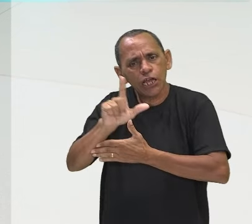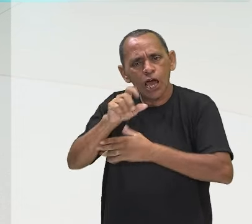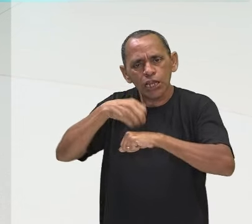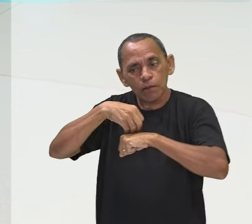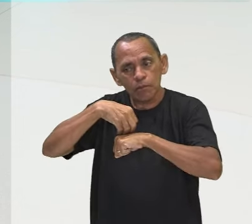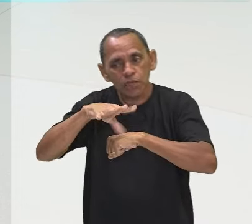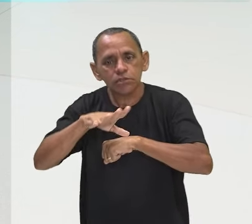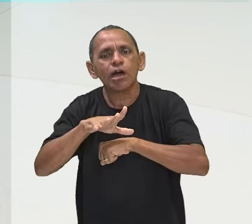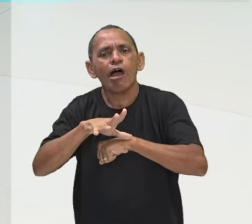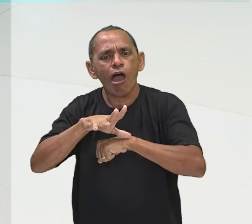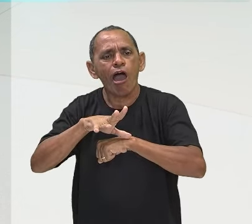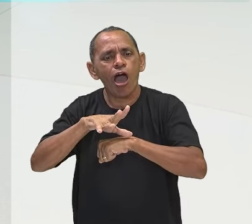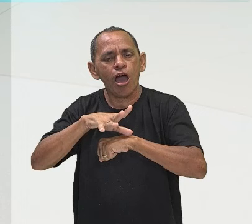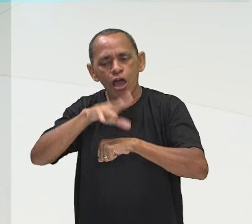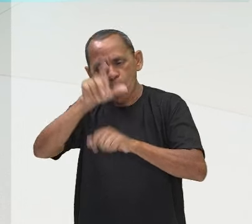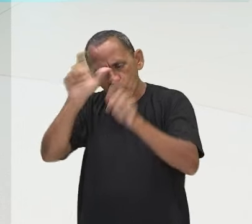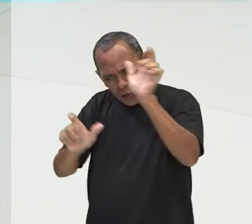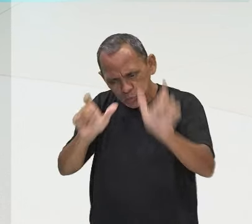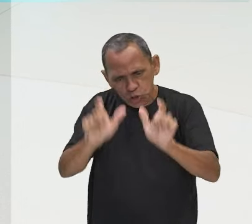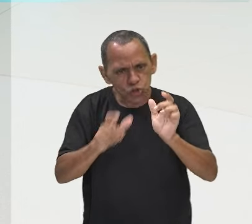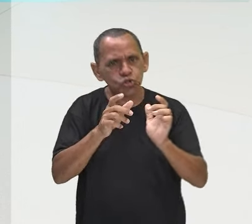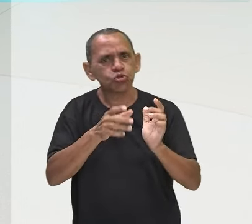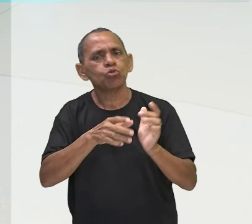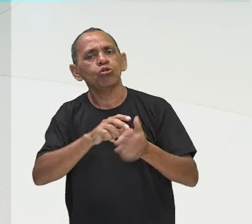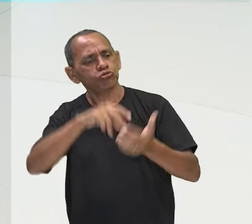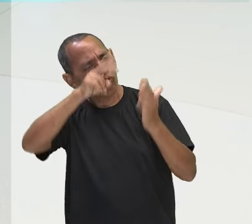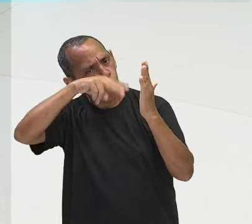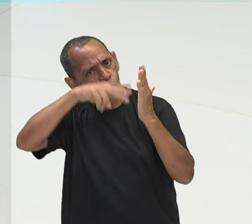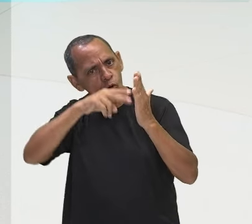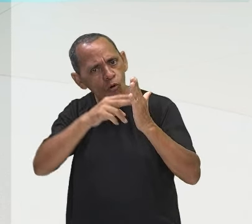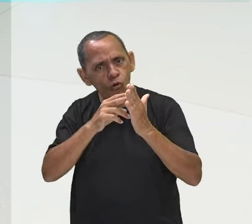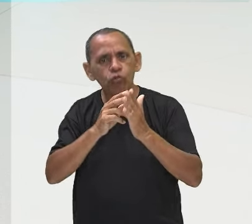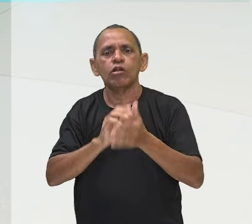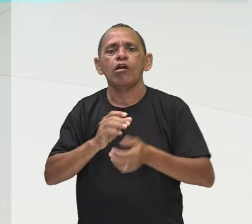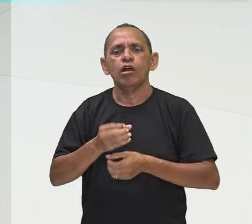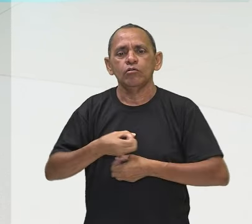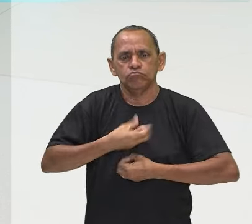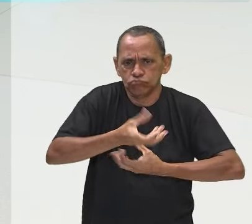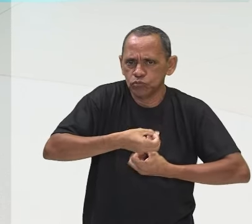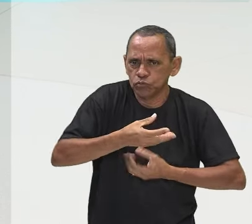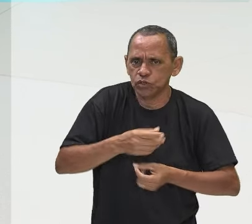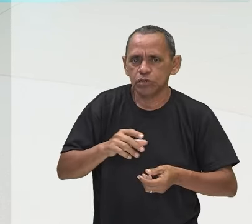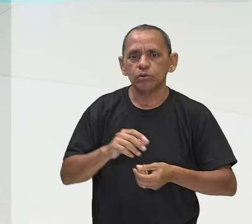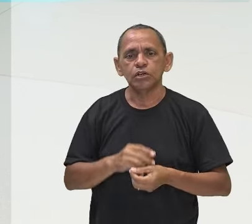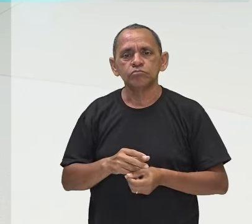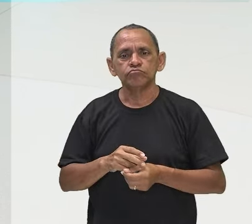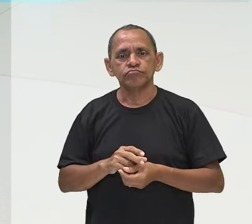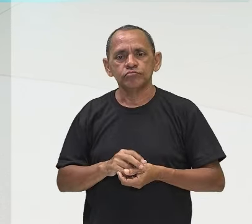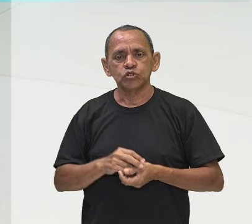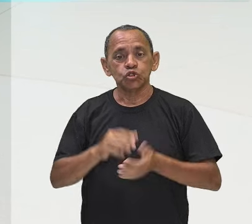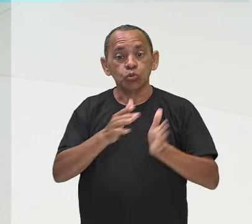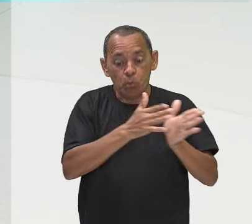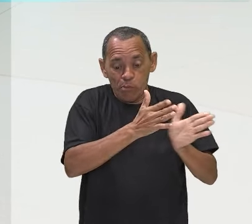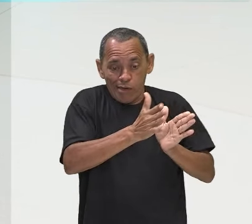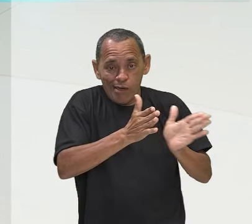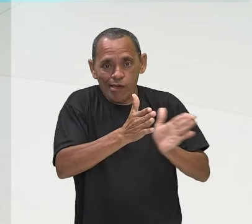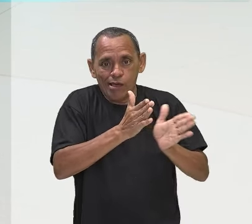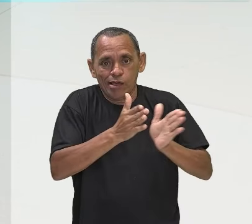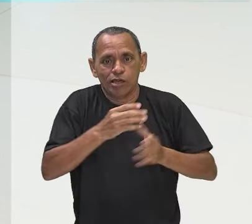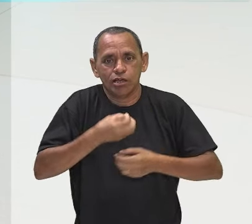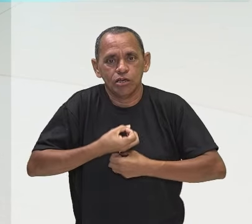quem aprecia cada poema ali do parnasianismo, justamente para apreciar a